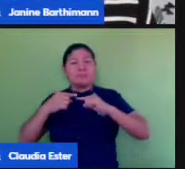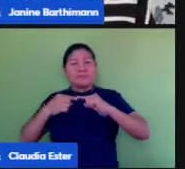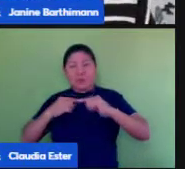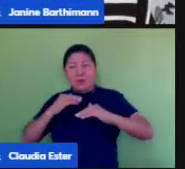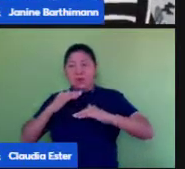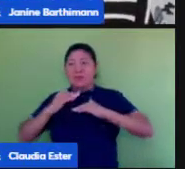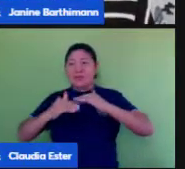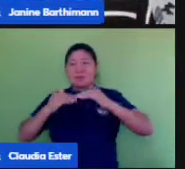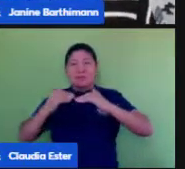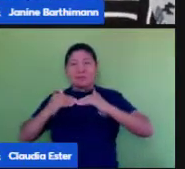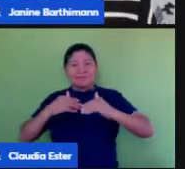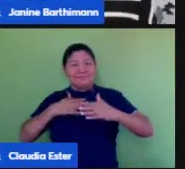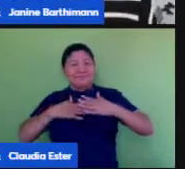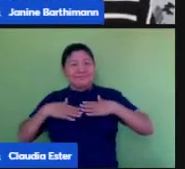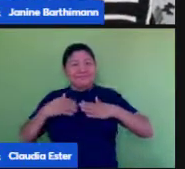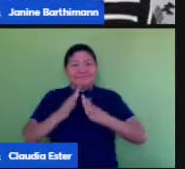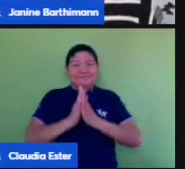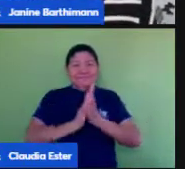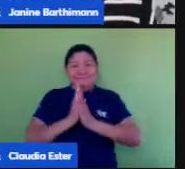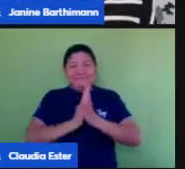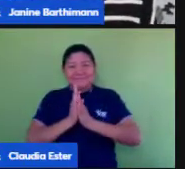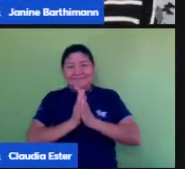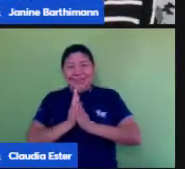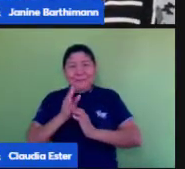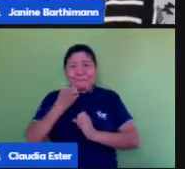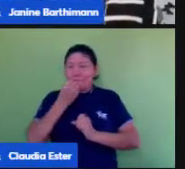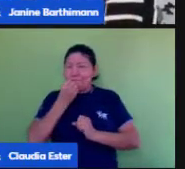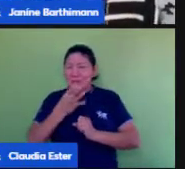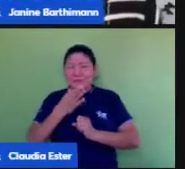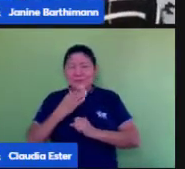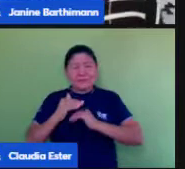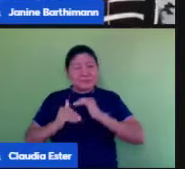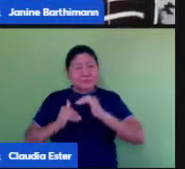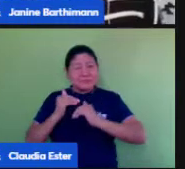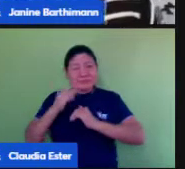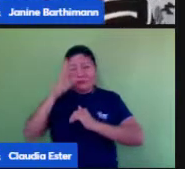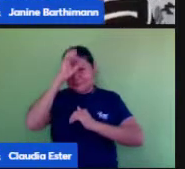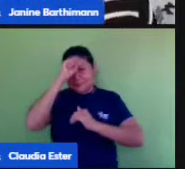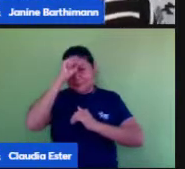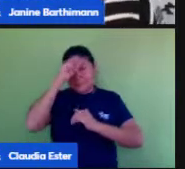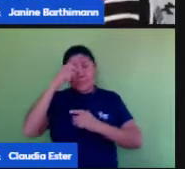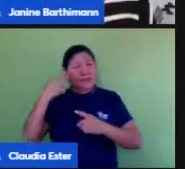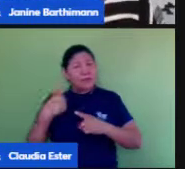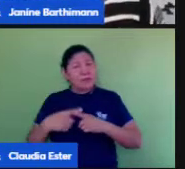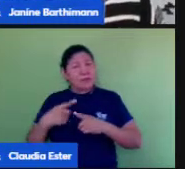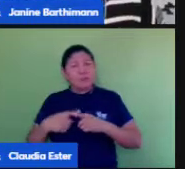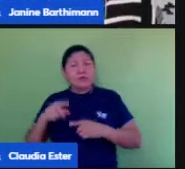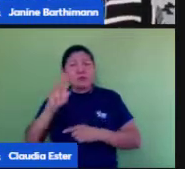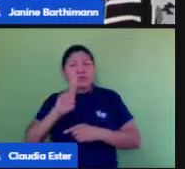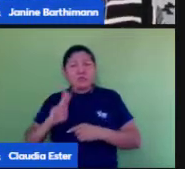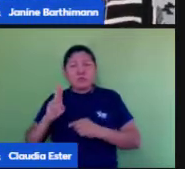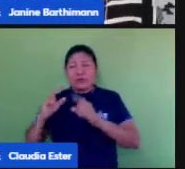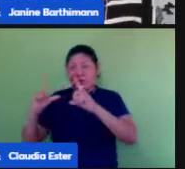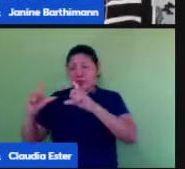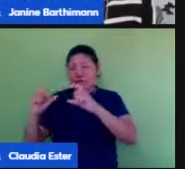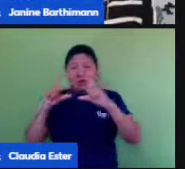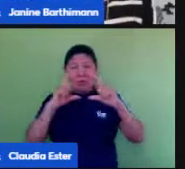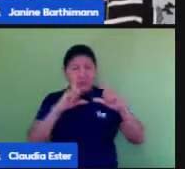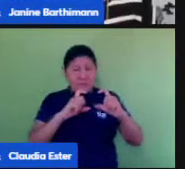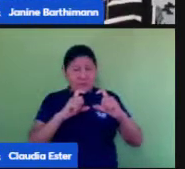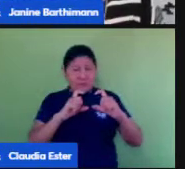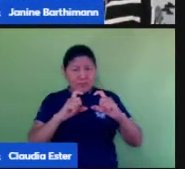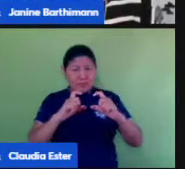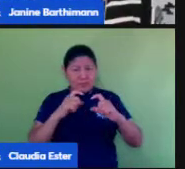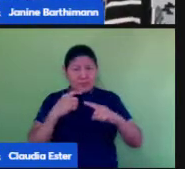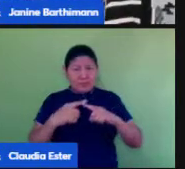empolgado, no entusiasmo. E por que nós trouxemos essas duas imagens para falar um pouco do que Magda